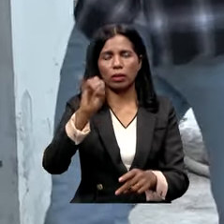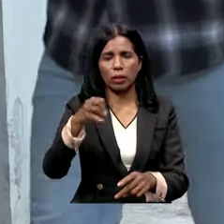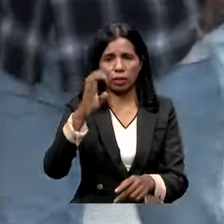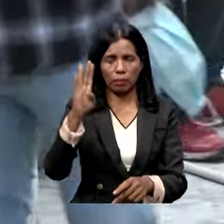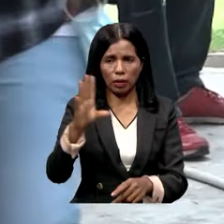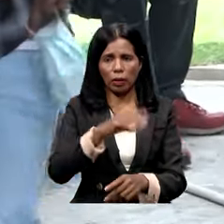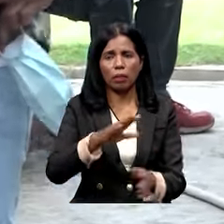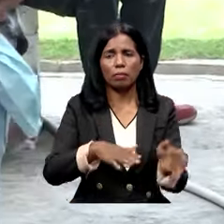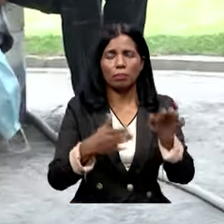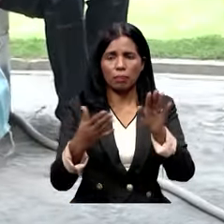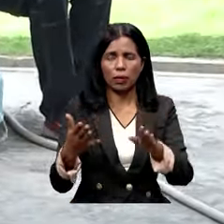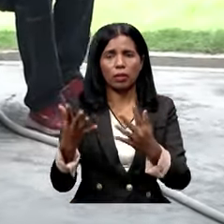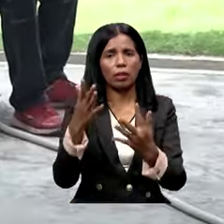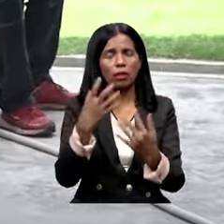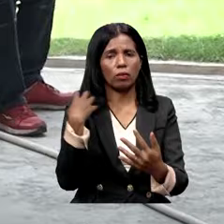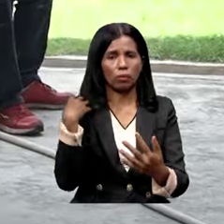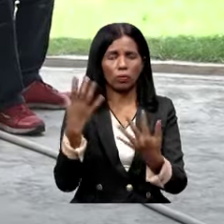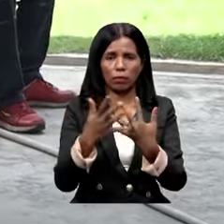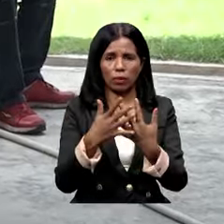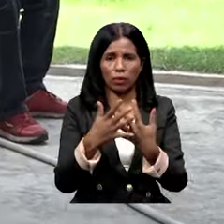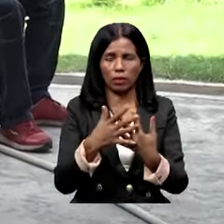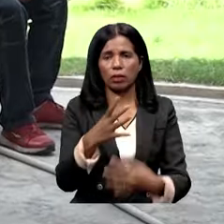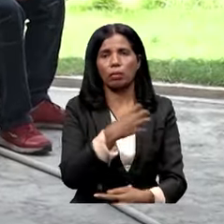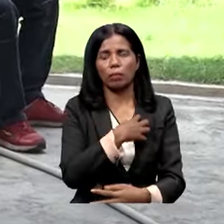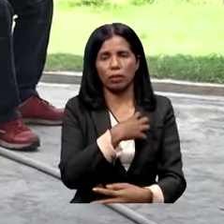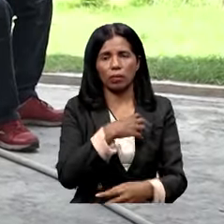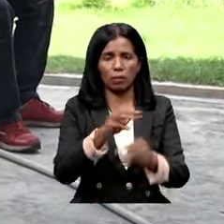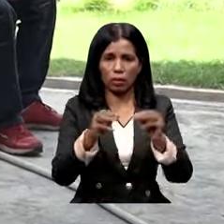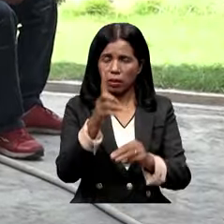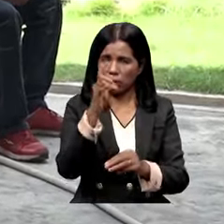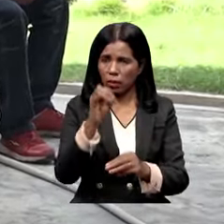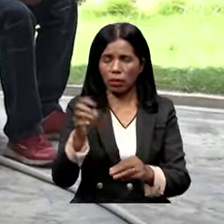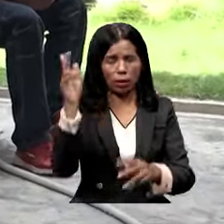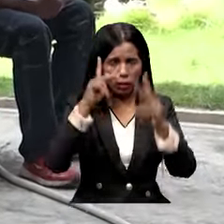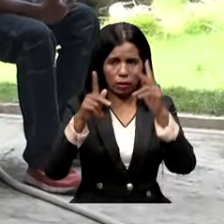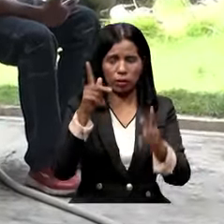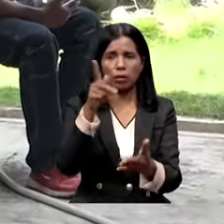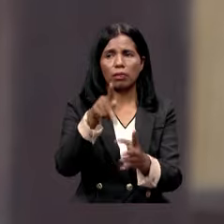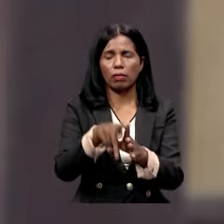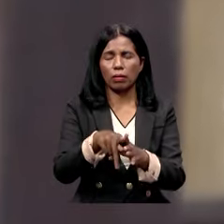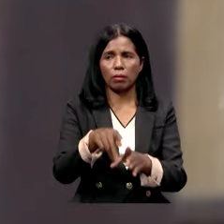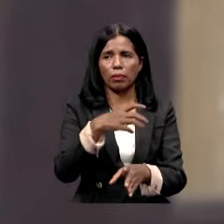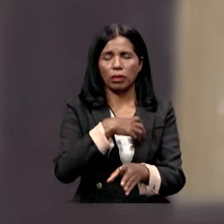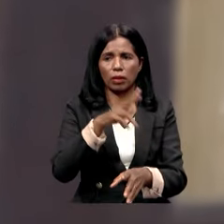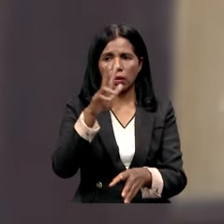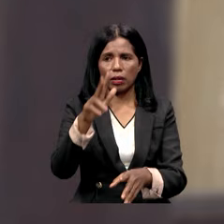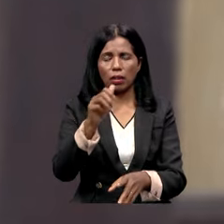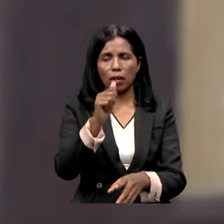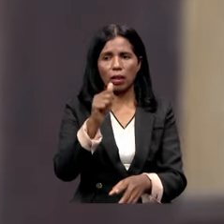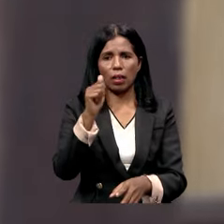comando penitele municipio Dili. Cazu ne desconfia envolve husi membro penitele nentolu o inicial